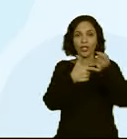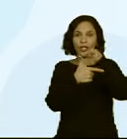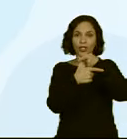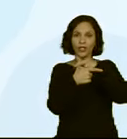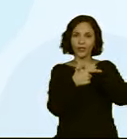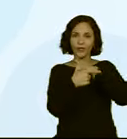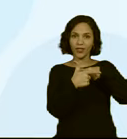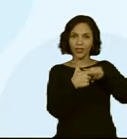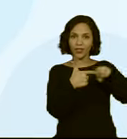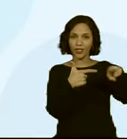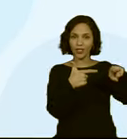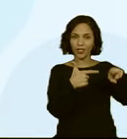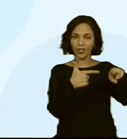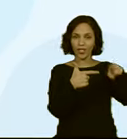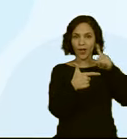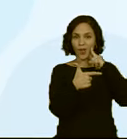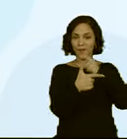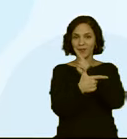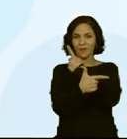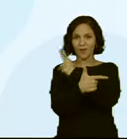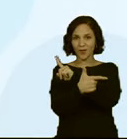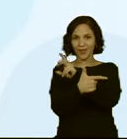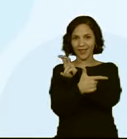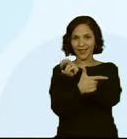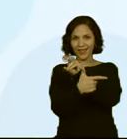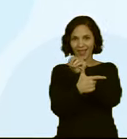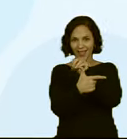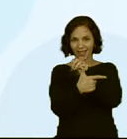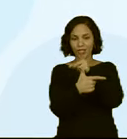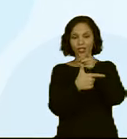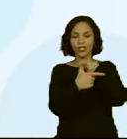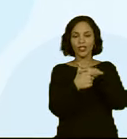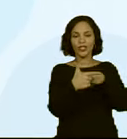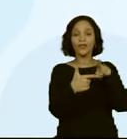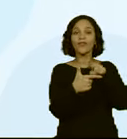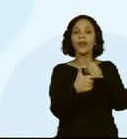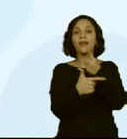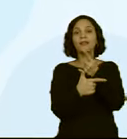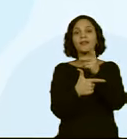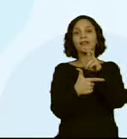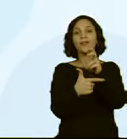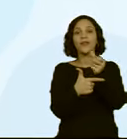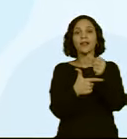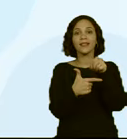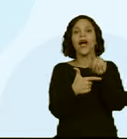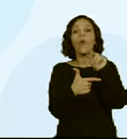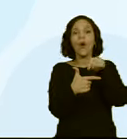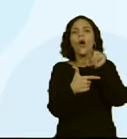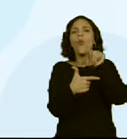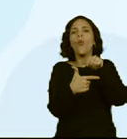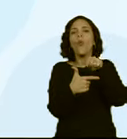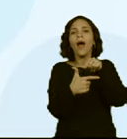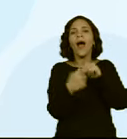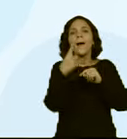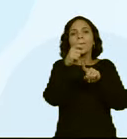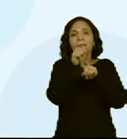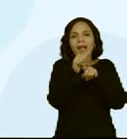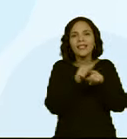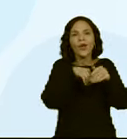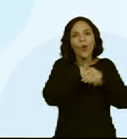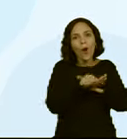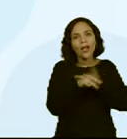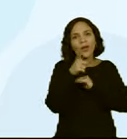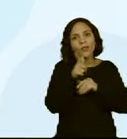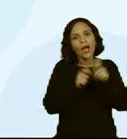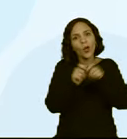pelo valor da o 156 que o valor que eles conseguem economizar todos os